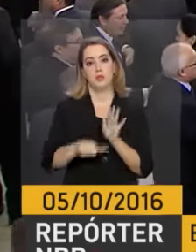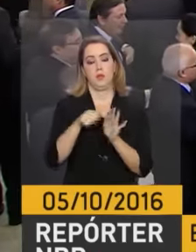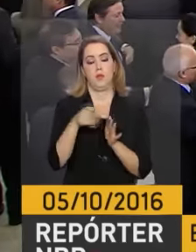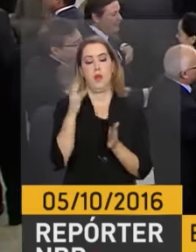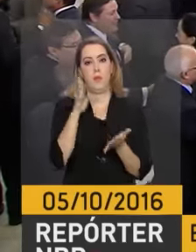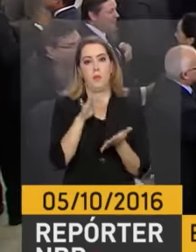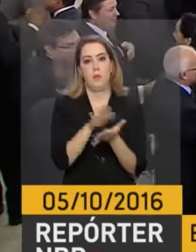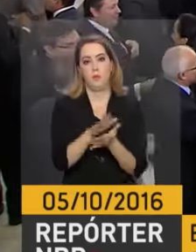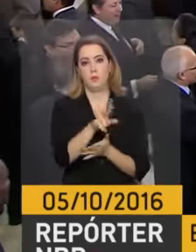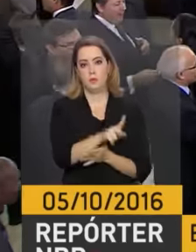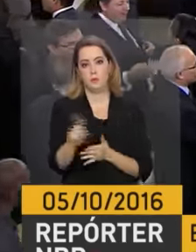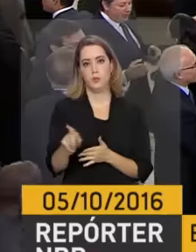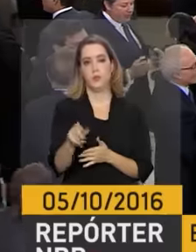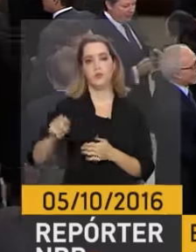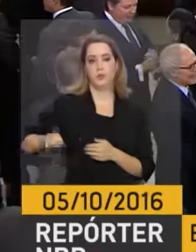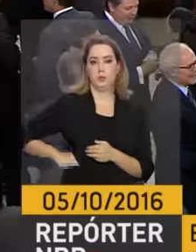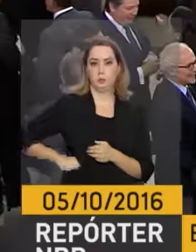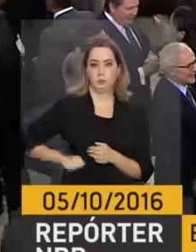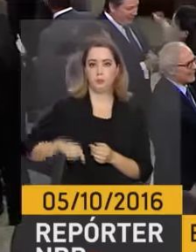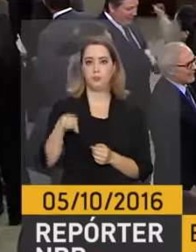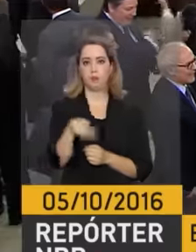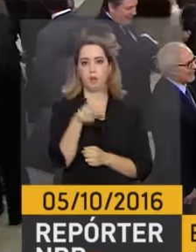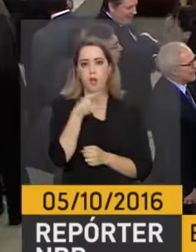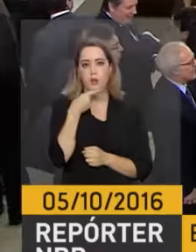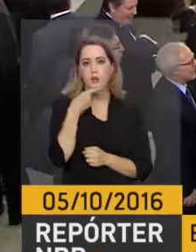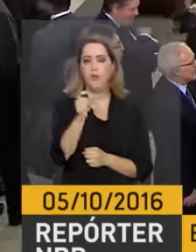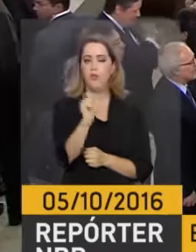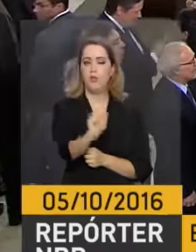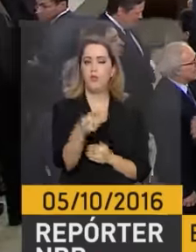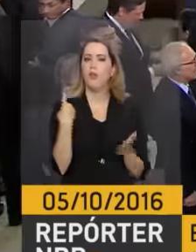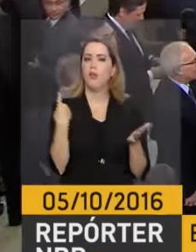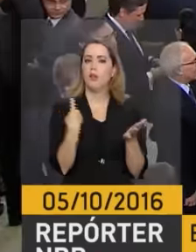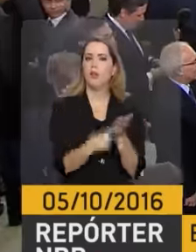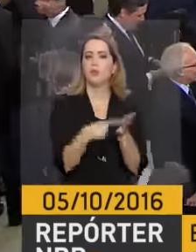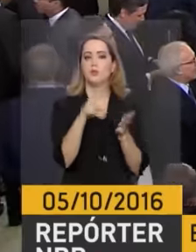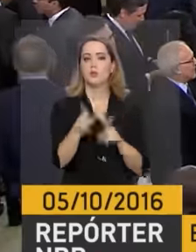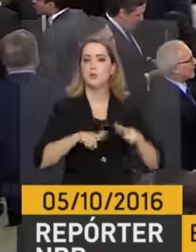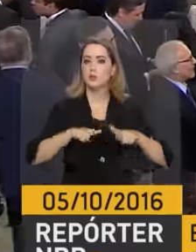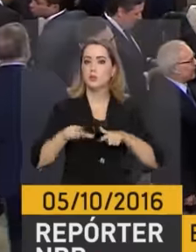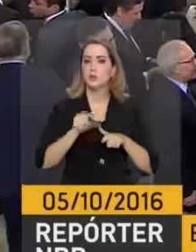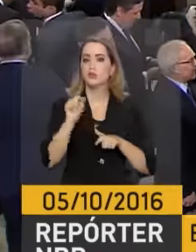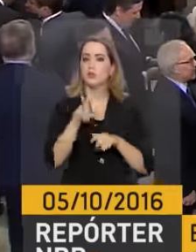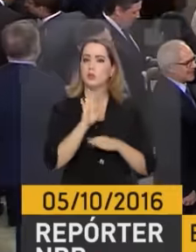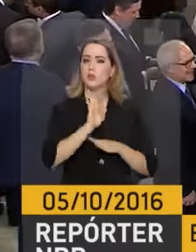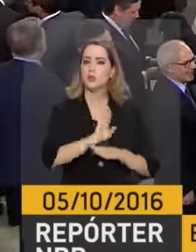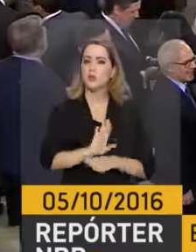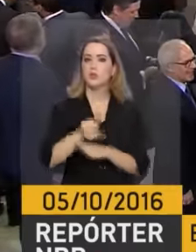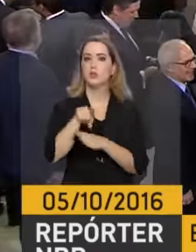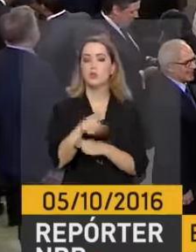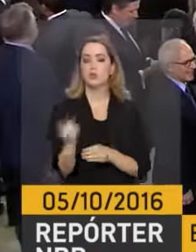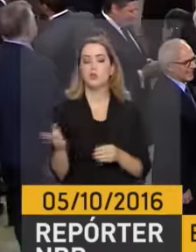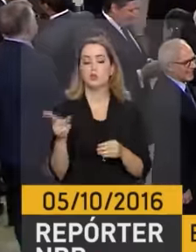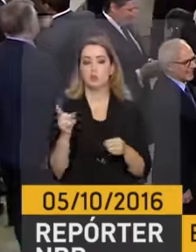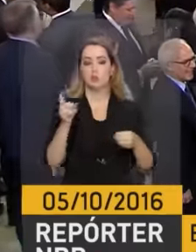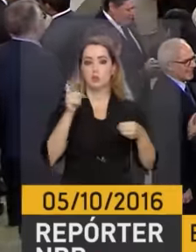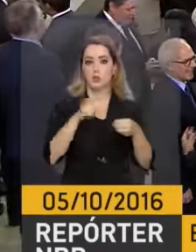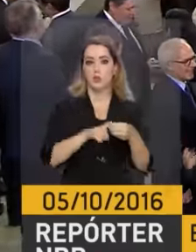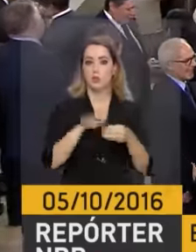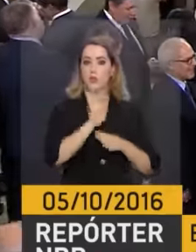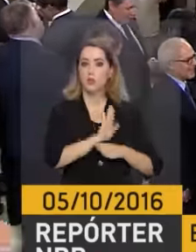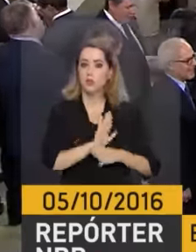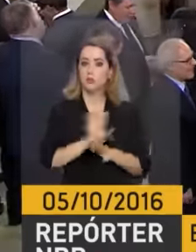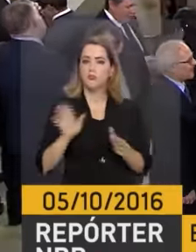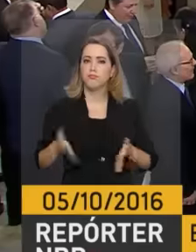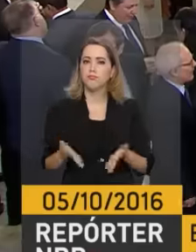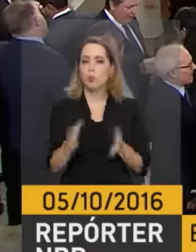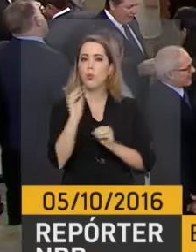como embaixadora. Ao falar com os presentes, a primeira-dama afirmou que o trabalho dela será voluntário e voltado a buscar apoio para